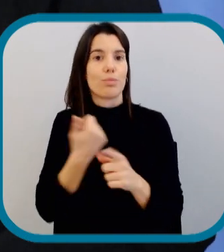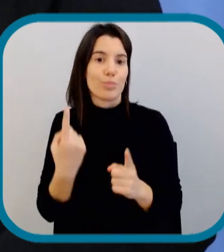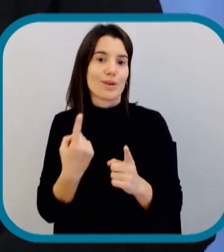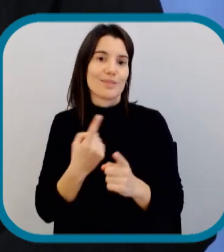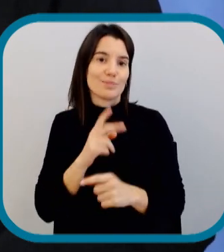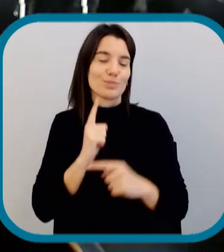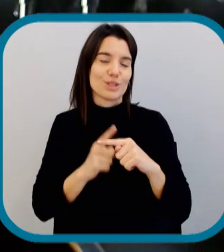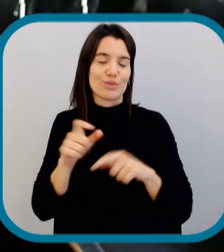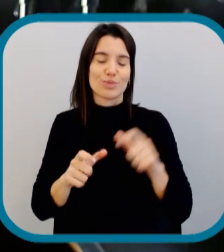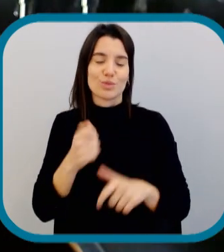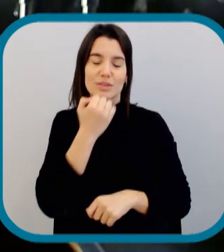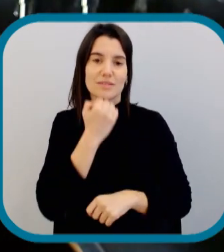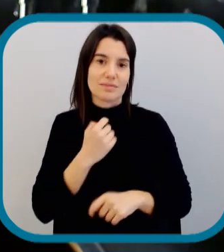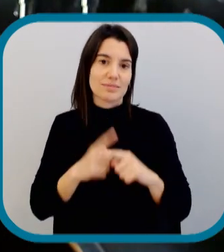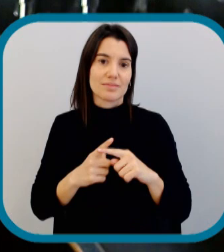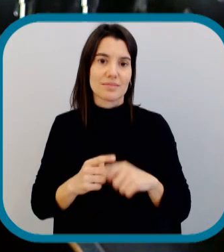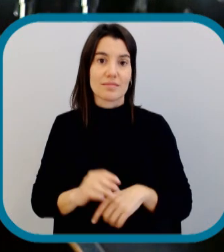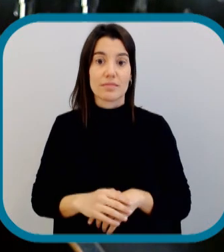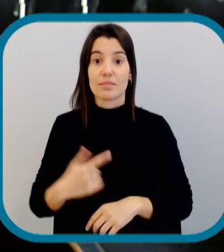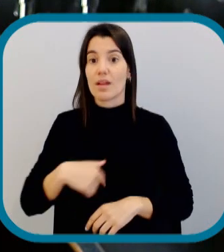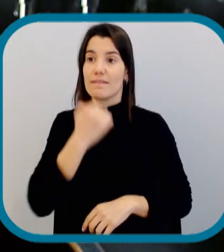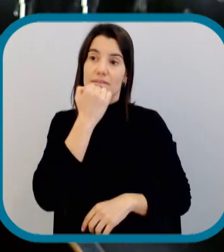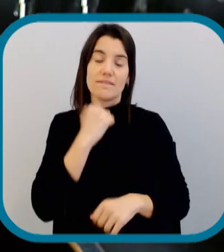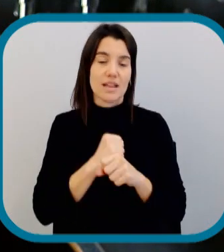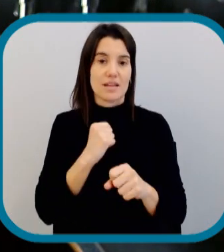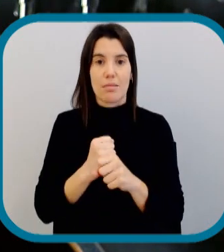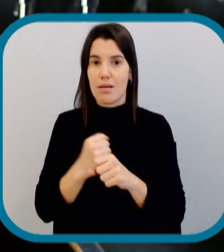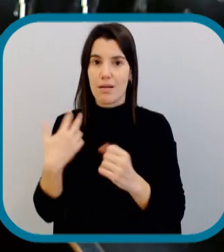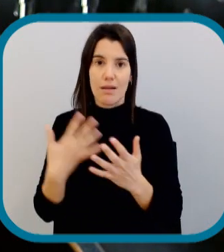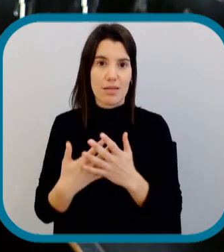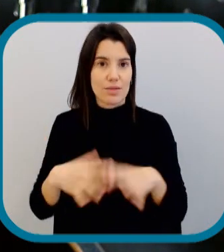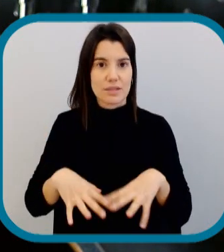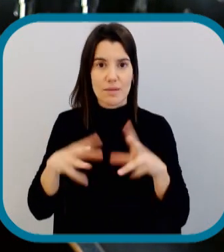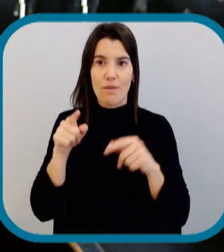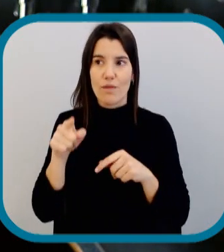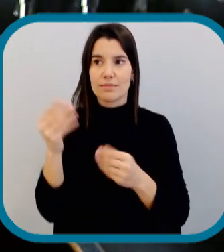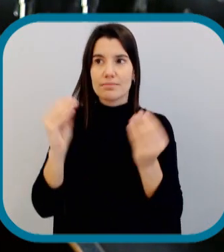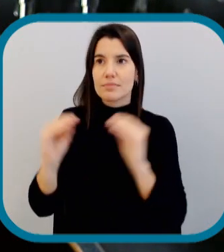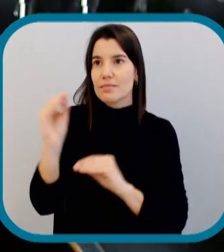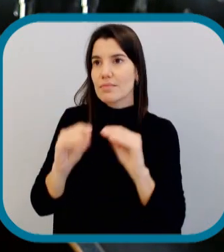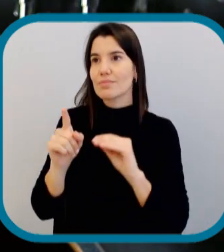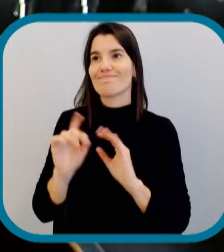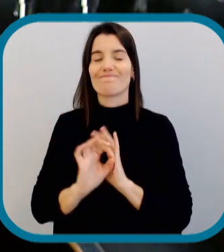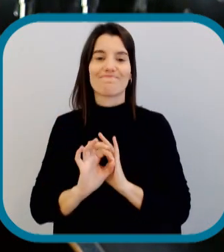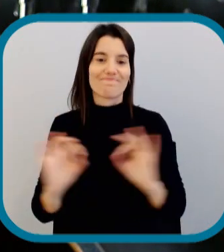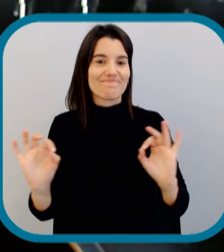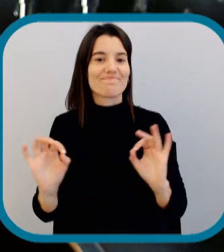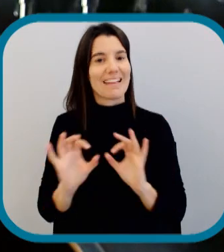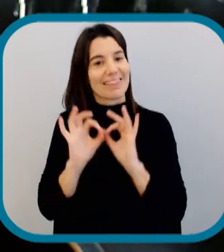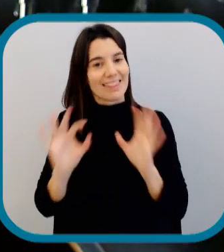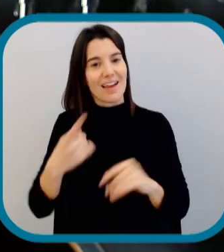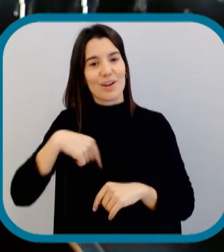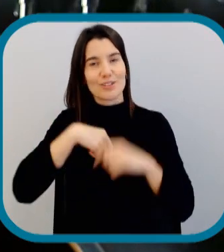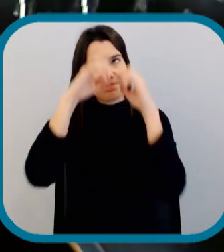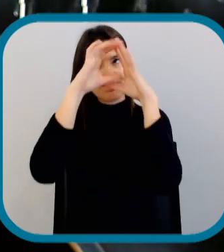foi bastante positivo. Ficámos contentes com todo o trabalho desenvolvido, era muito aquilo que